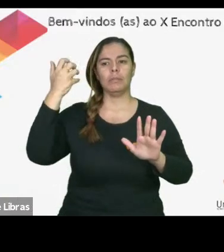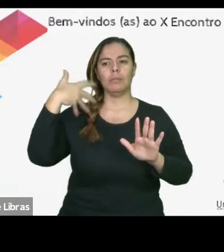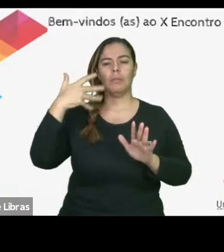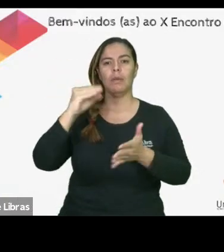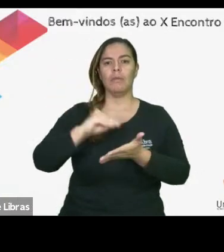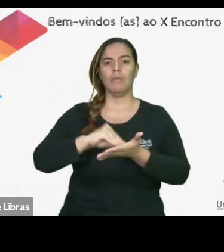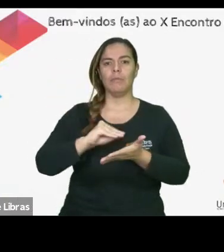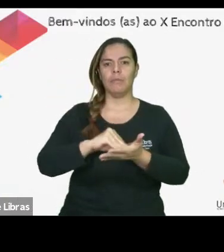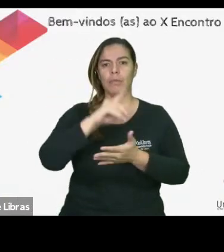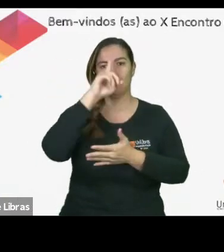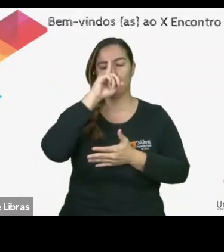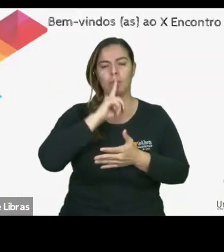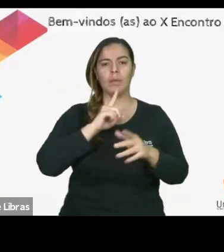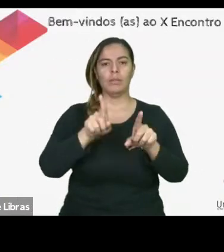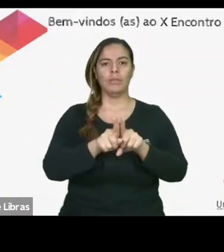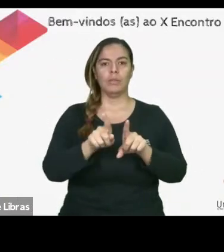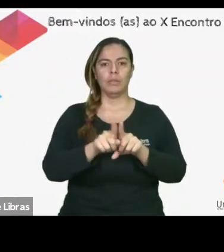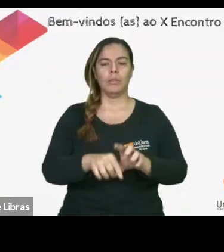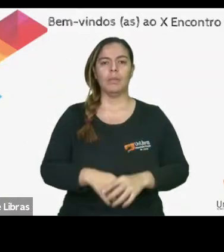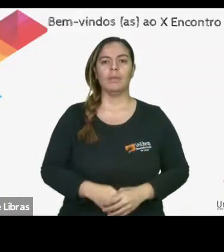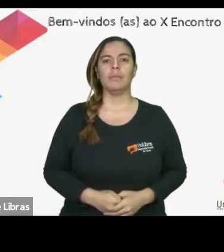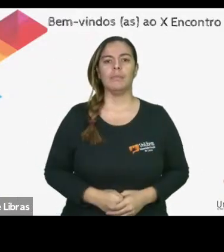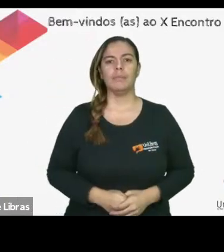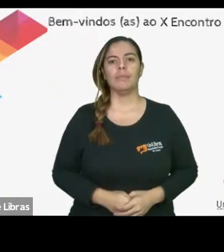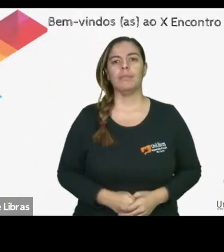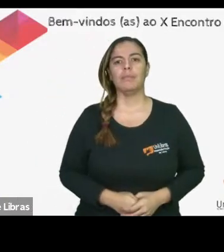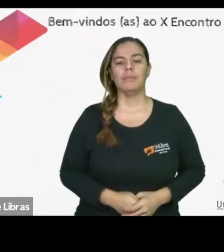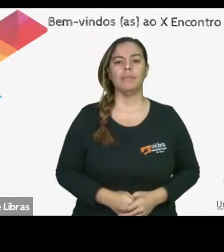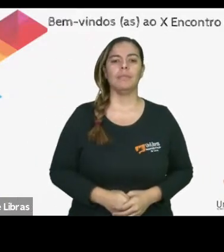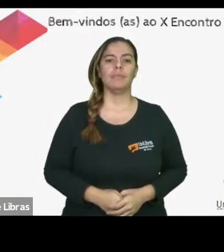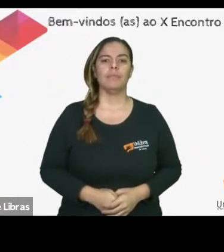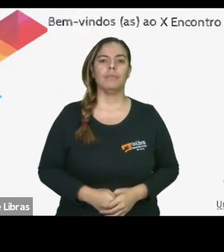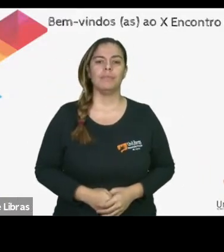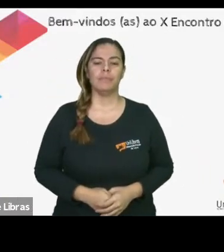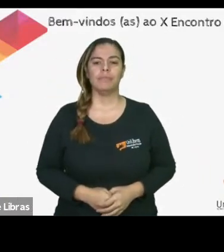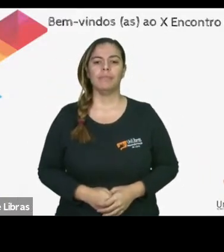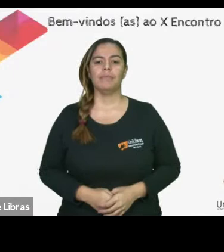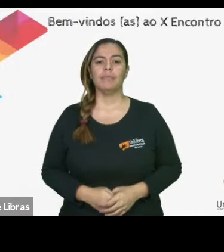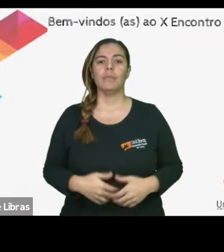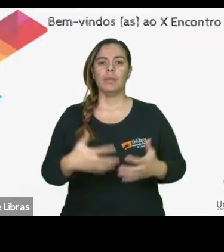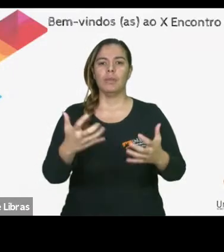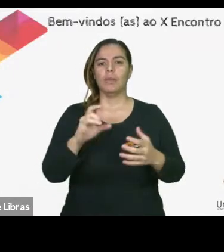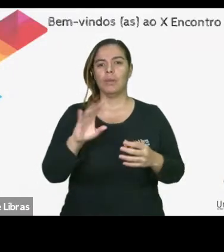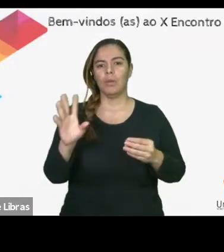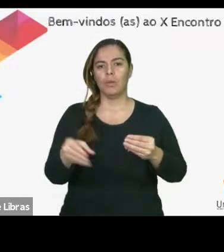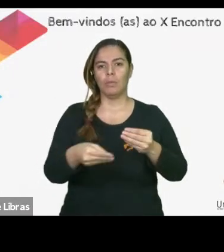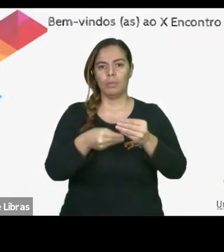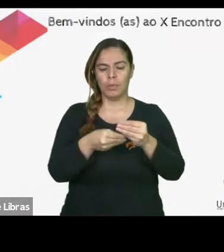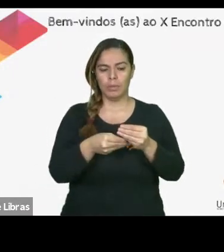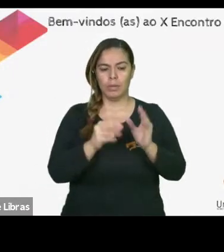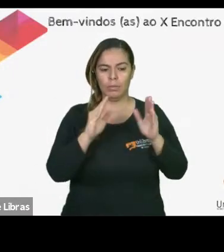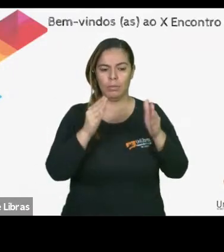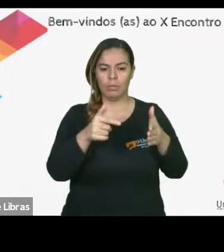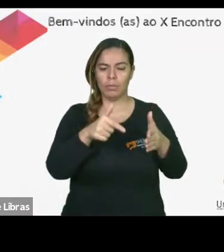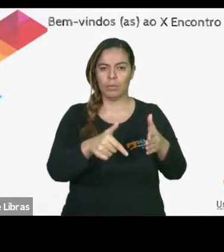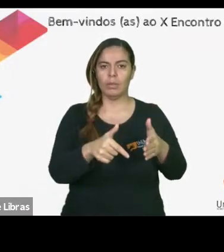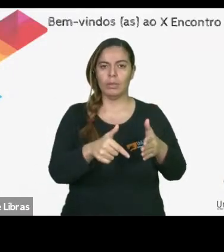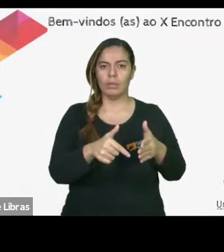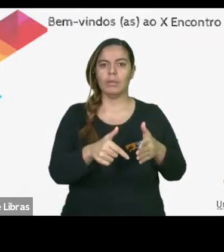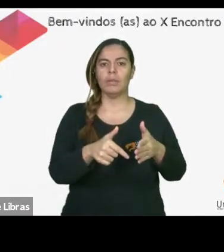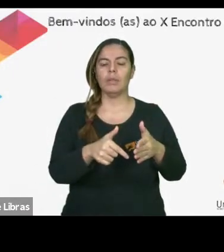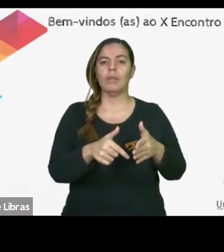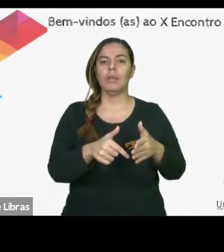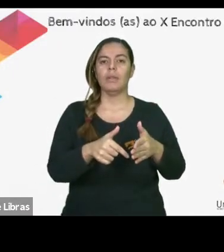de imagens e de si. Eu quero fazer um comentário a respeito dessa observação que